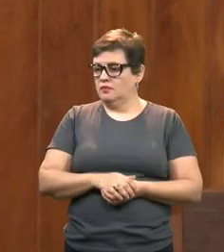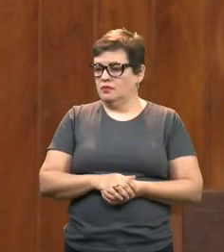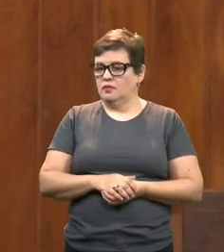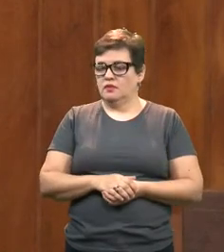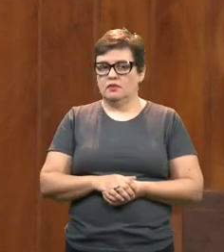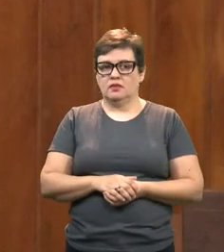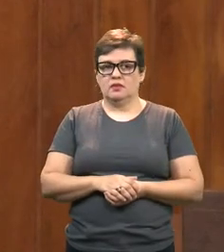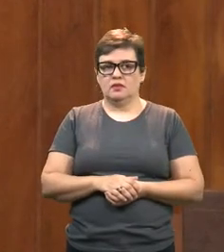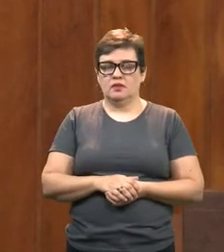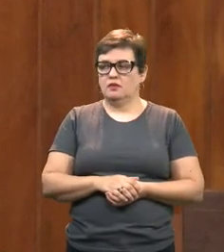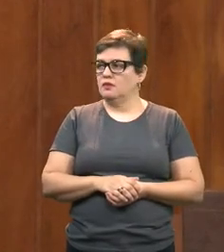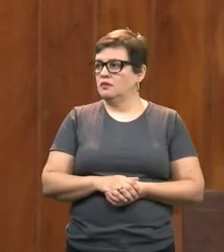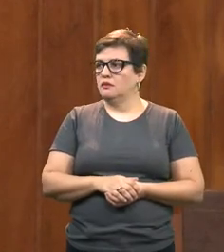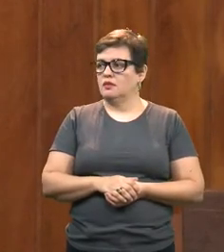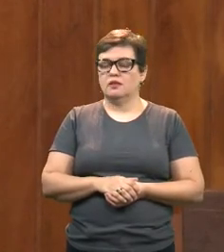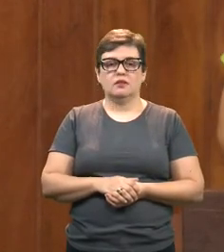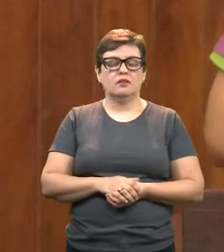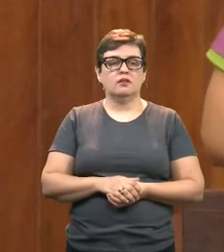Parece que tudo é